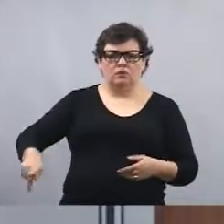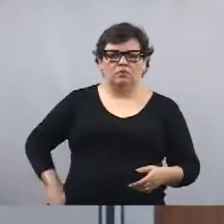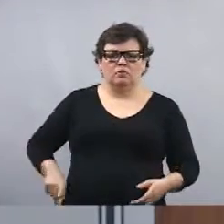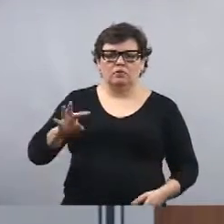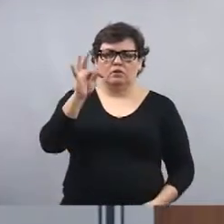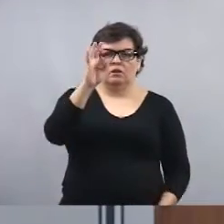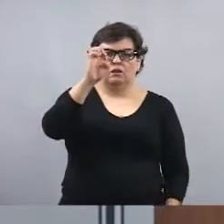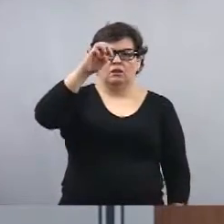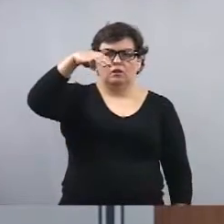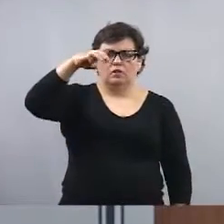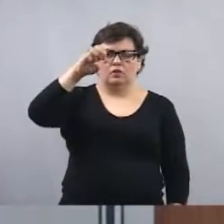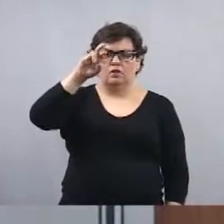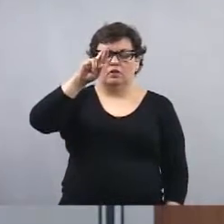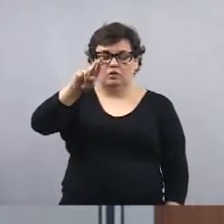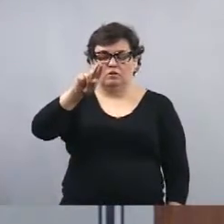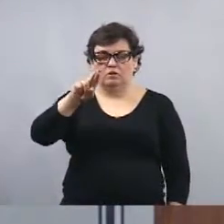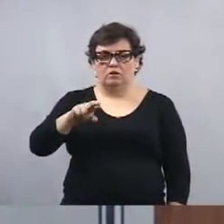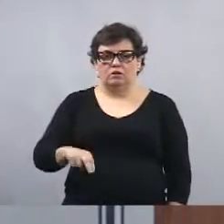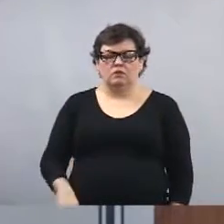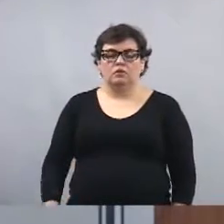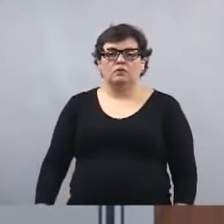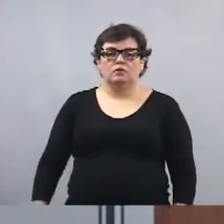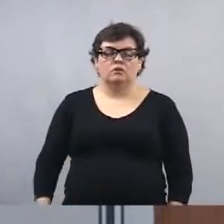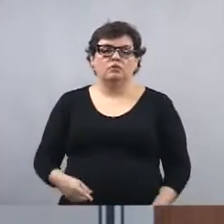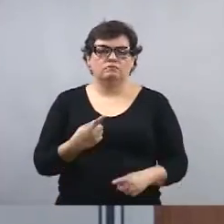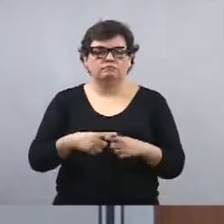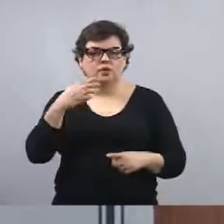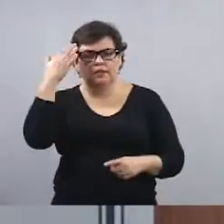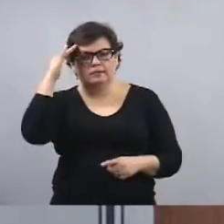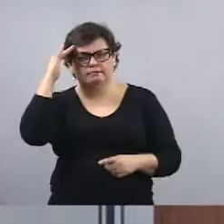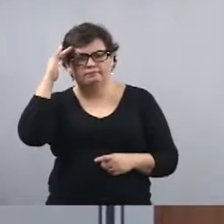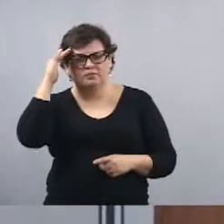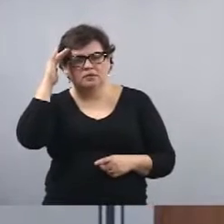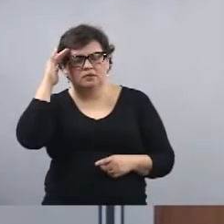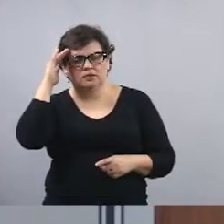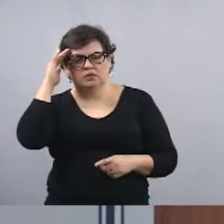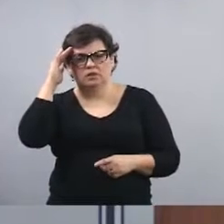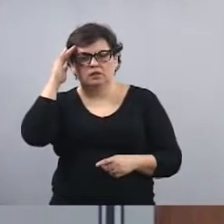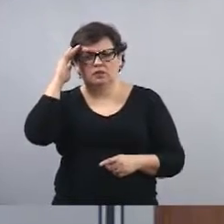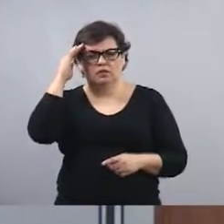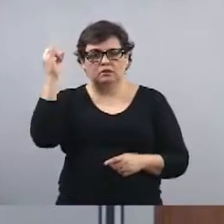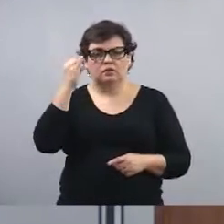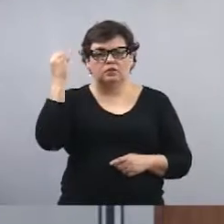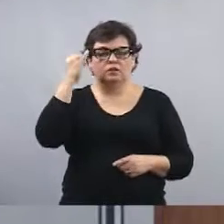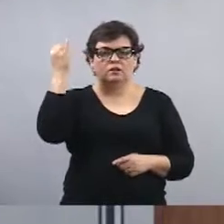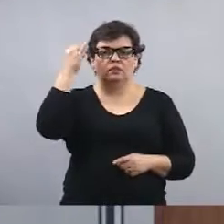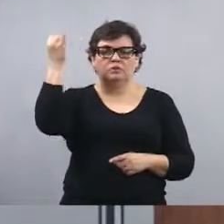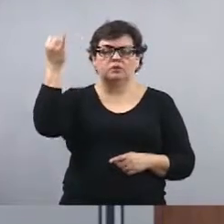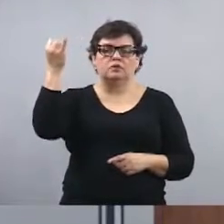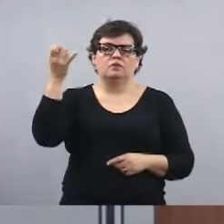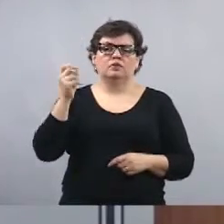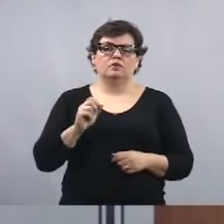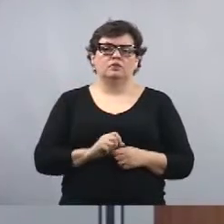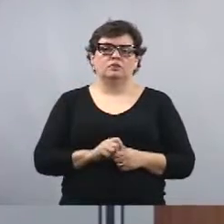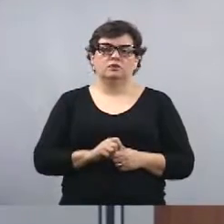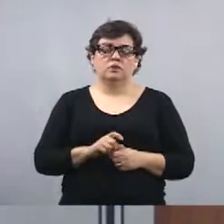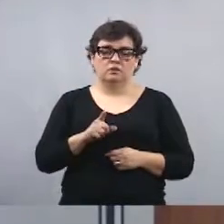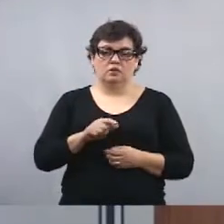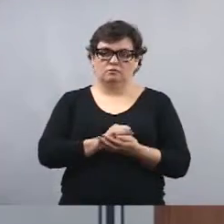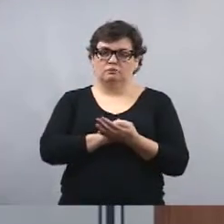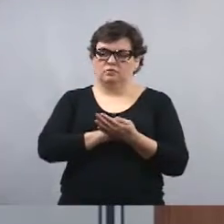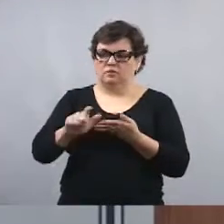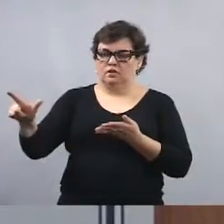a materialidade suficiente existente para propor em nome da OAB, e o fizeram com relação ao